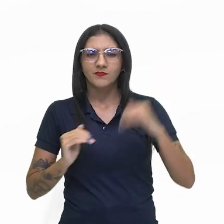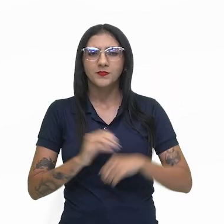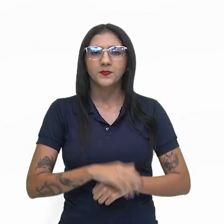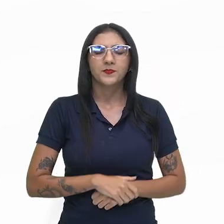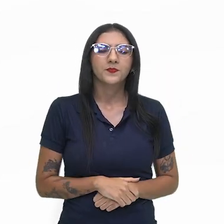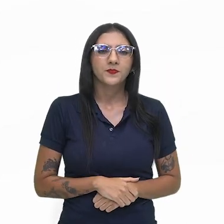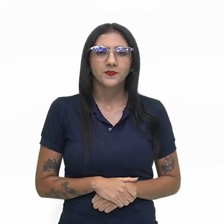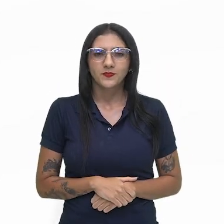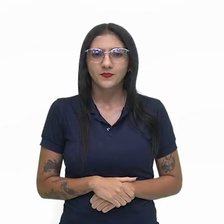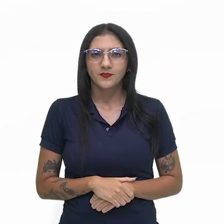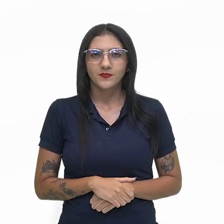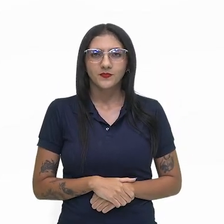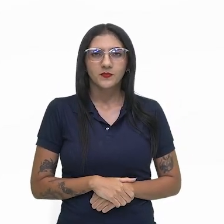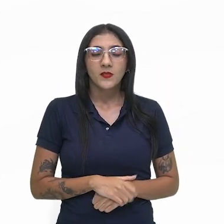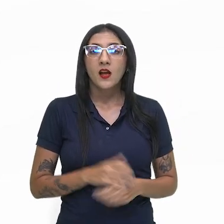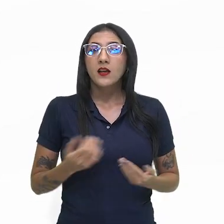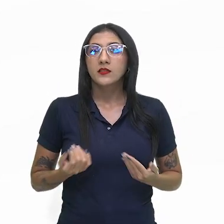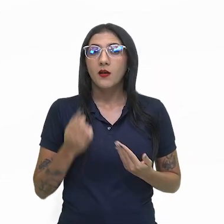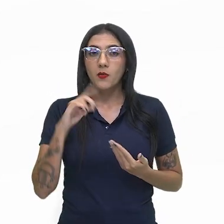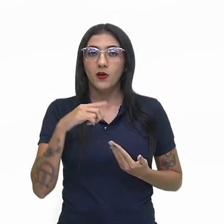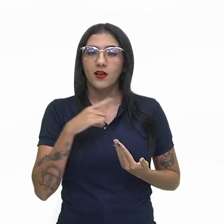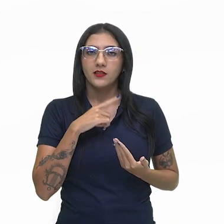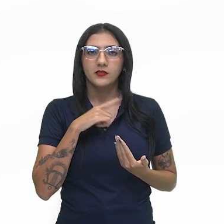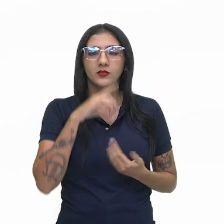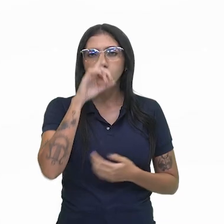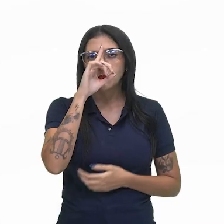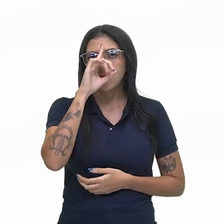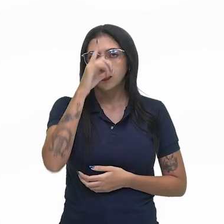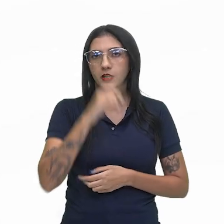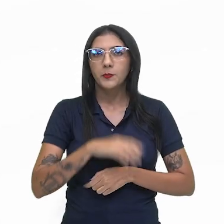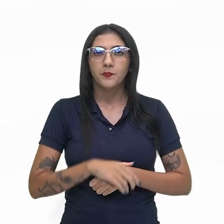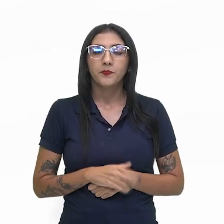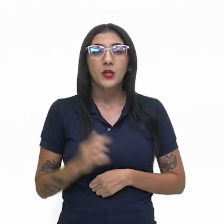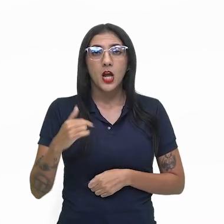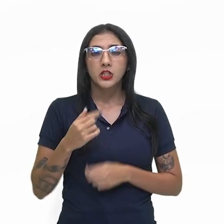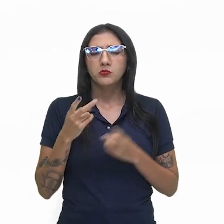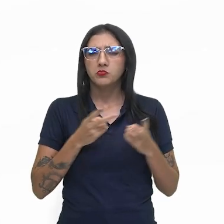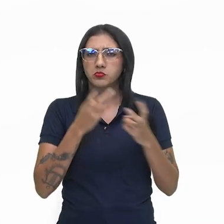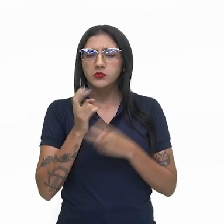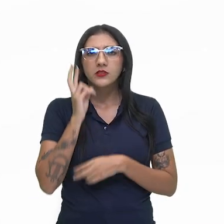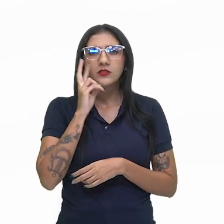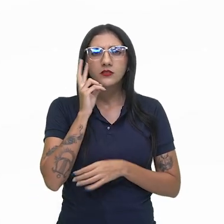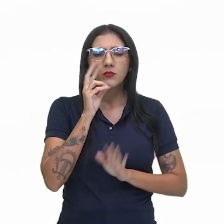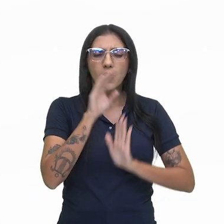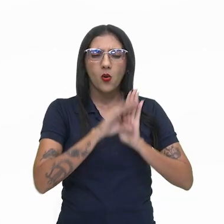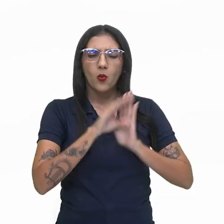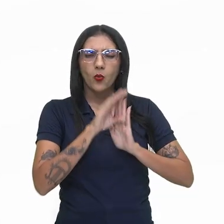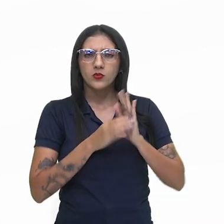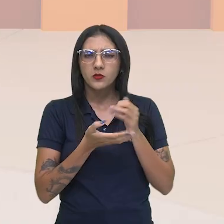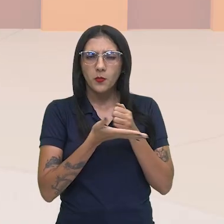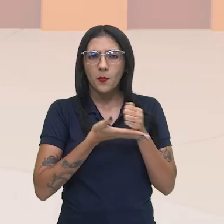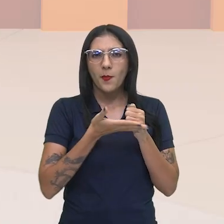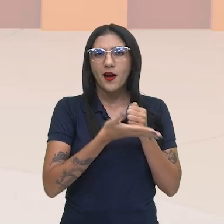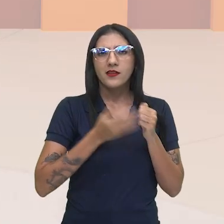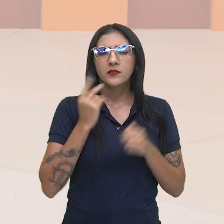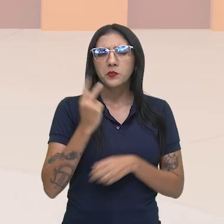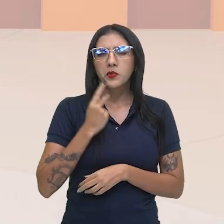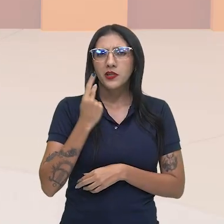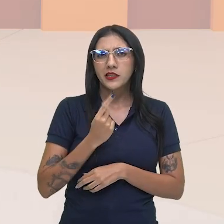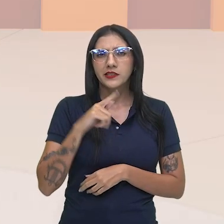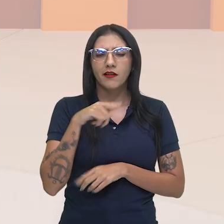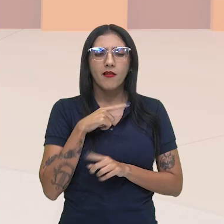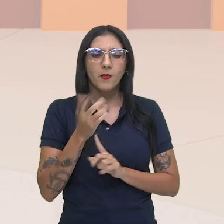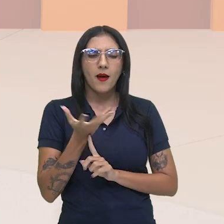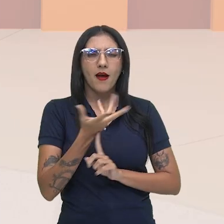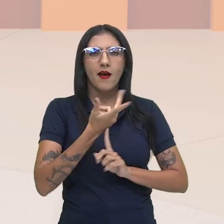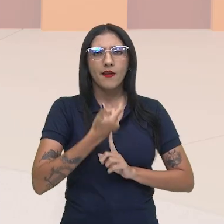então? Então, essa é uma ideia. A gente parte daquele conceito básico do que é política, a arte de